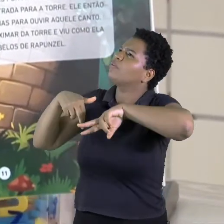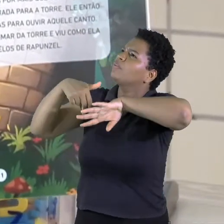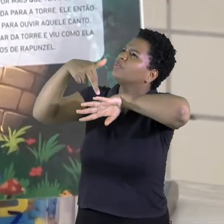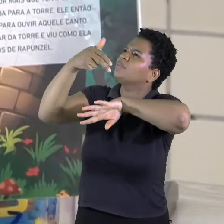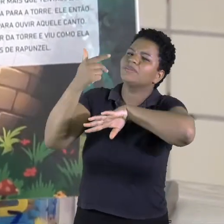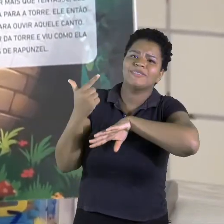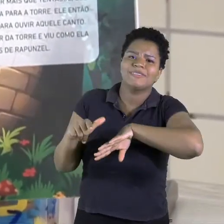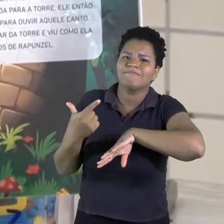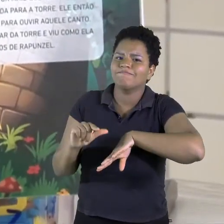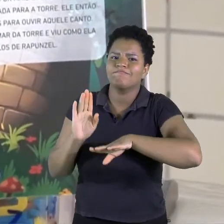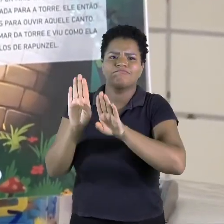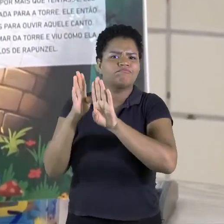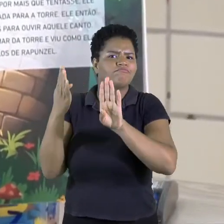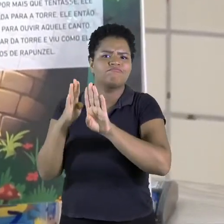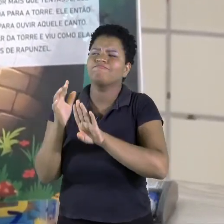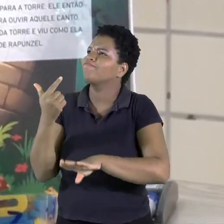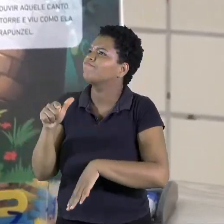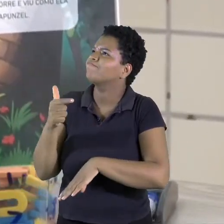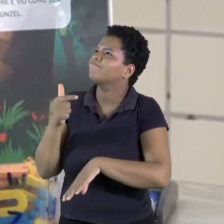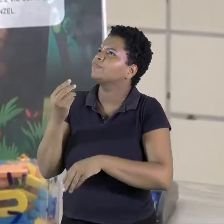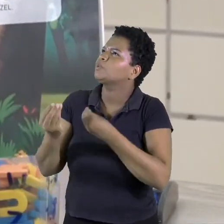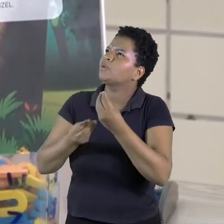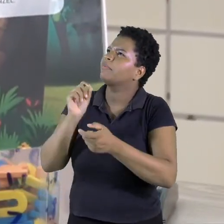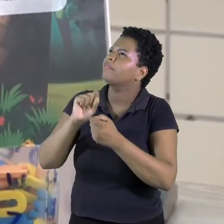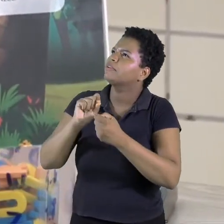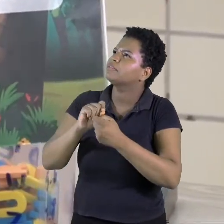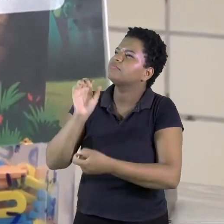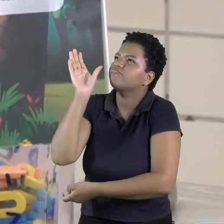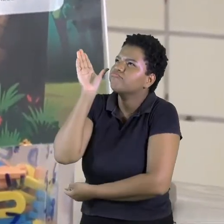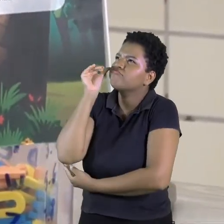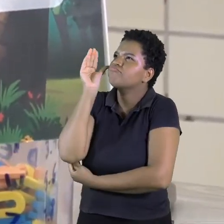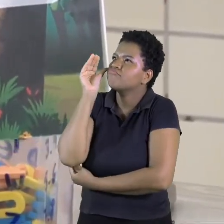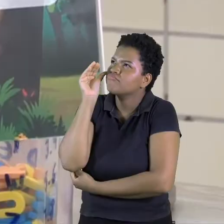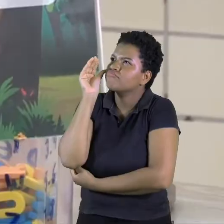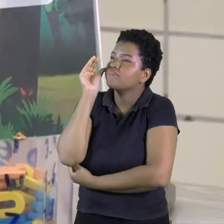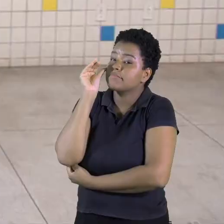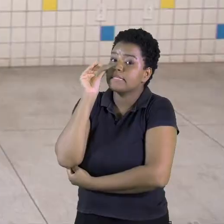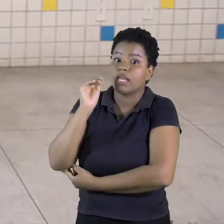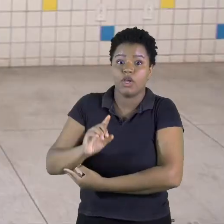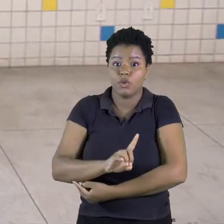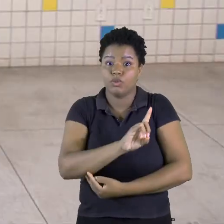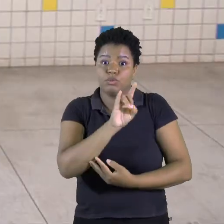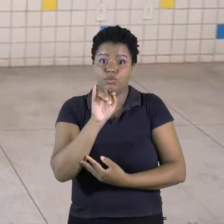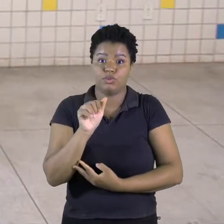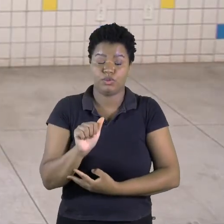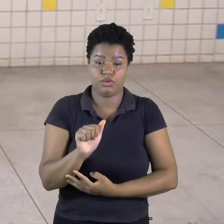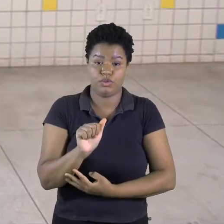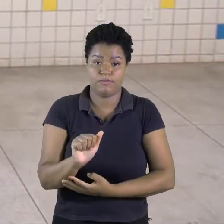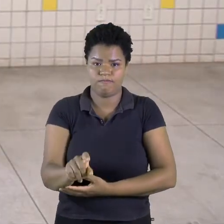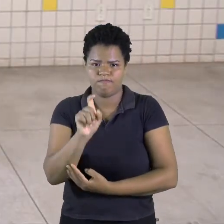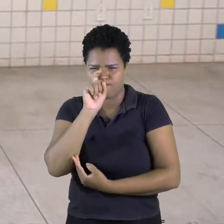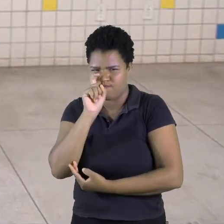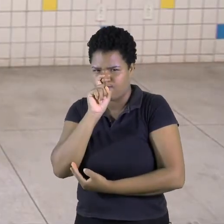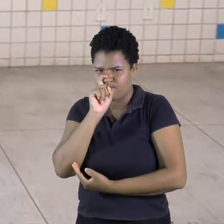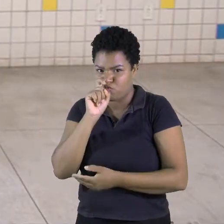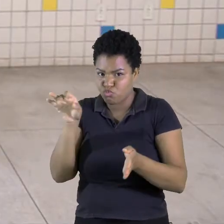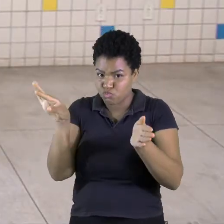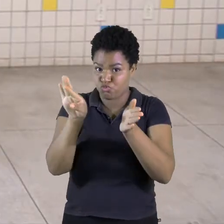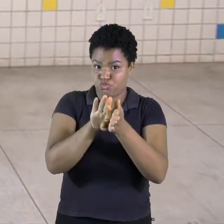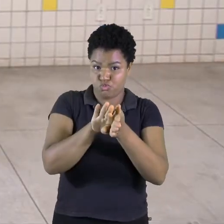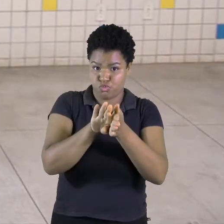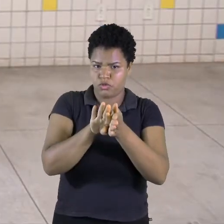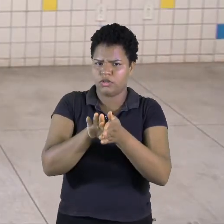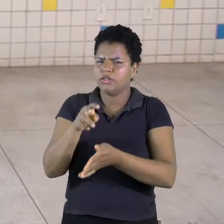tem portas, como que eu vou fazer? E ficou ali observando, até que um dia a bruxa chegou